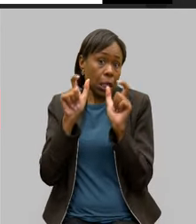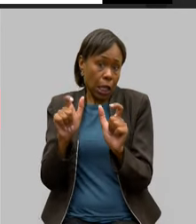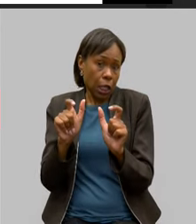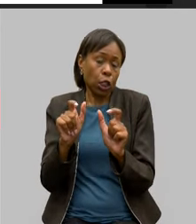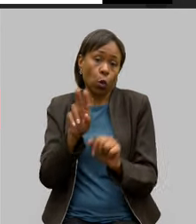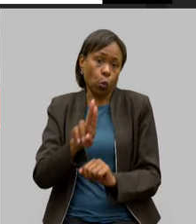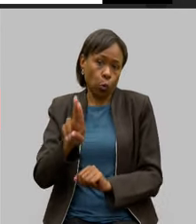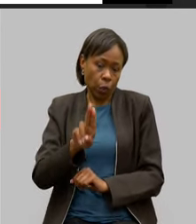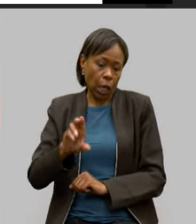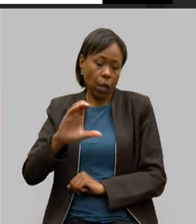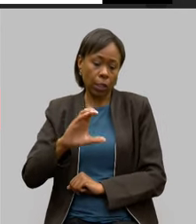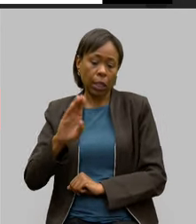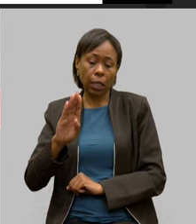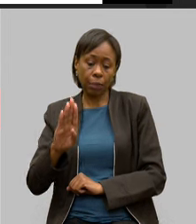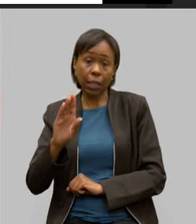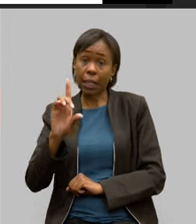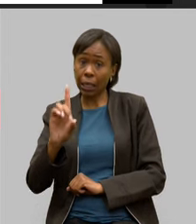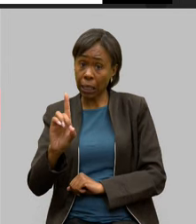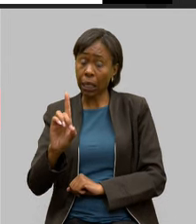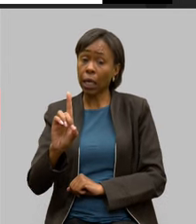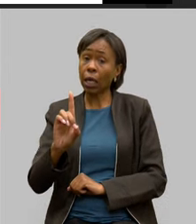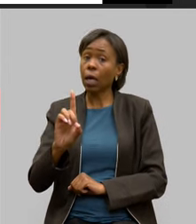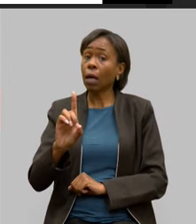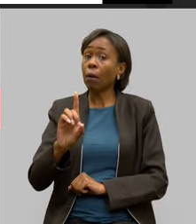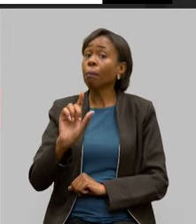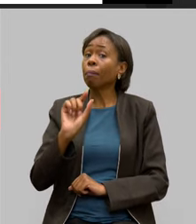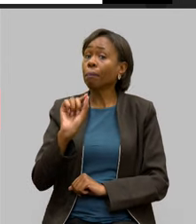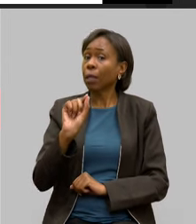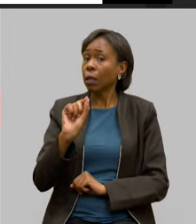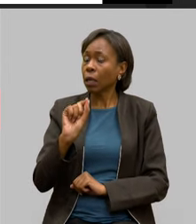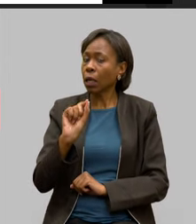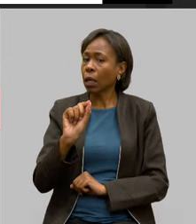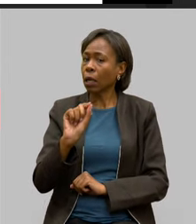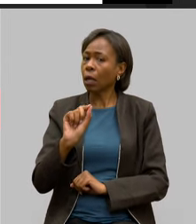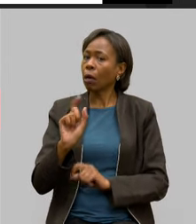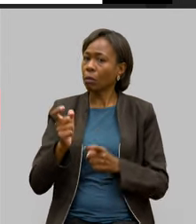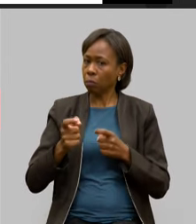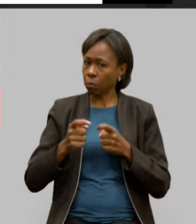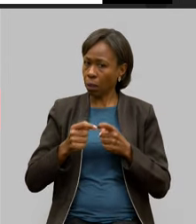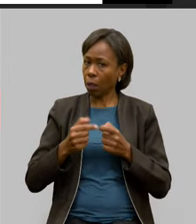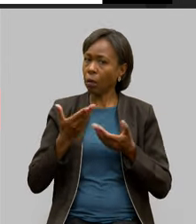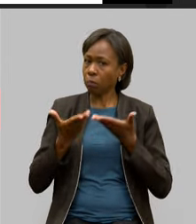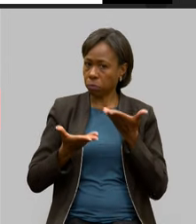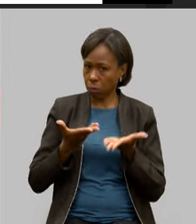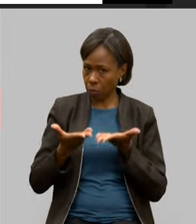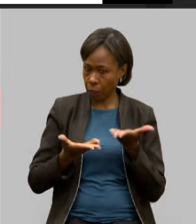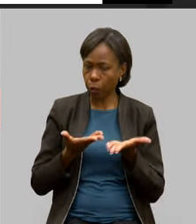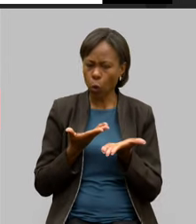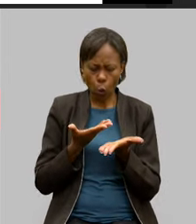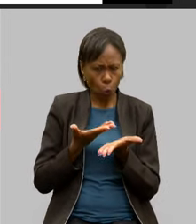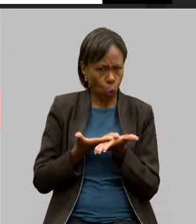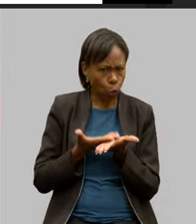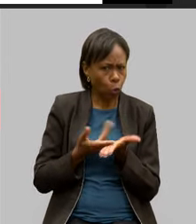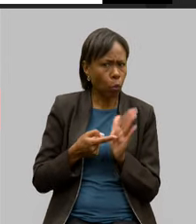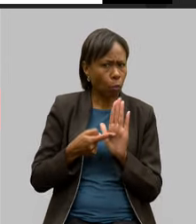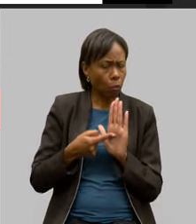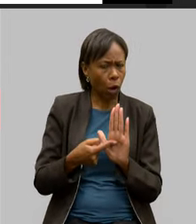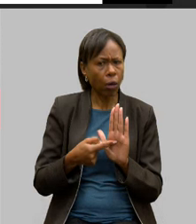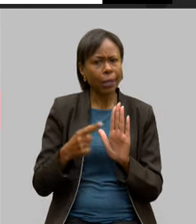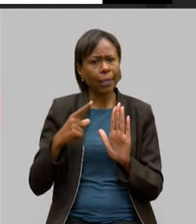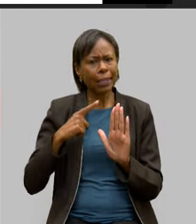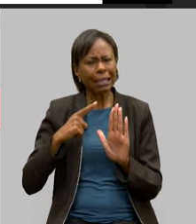em uma variedade de de condições médicas e os estudos sugerem que pode ter propriedades antiinflamatórias